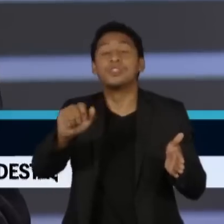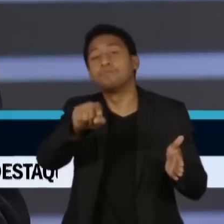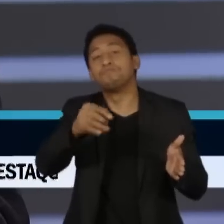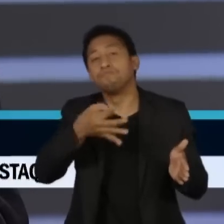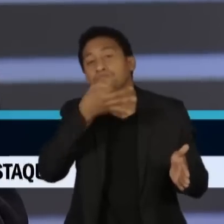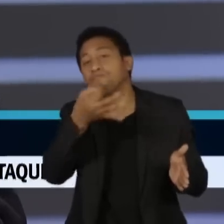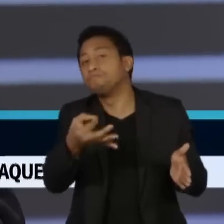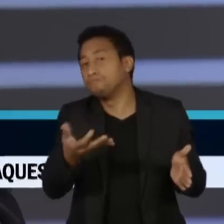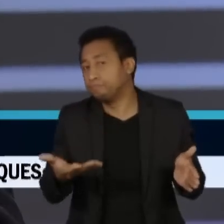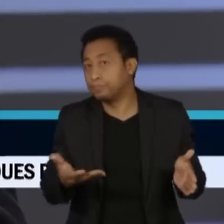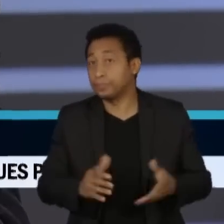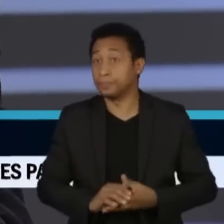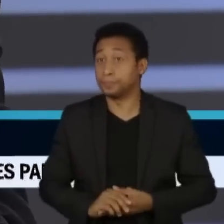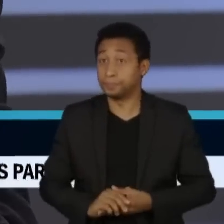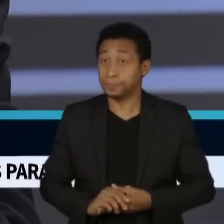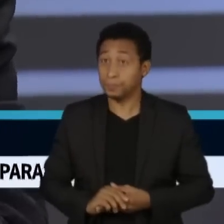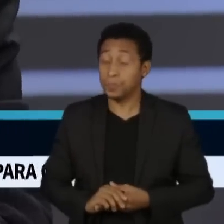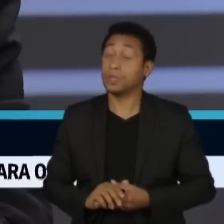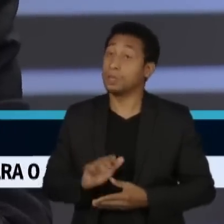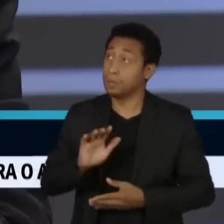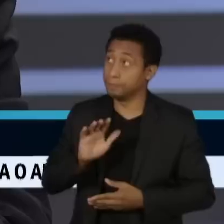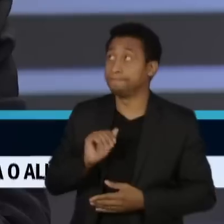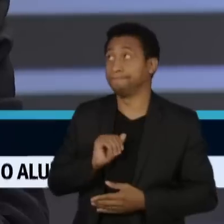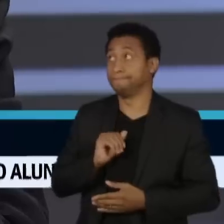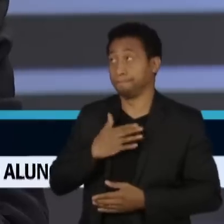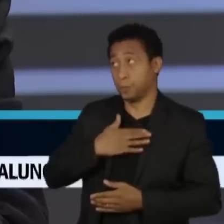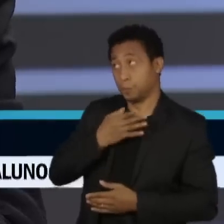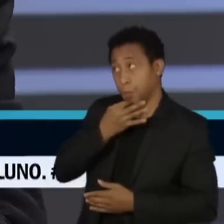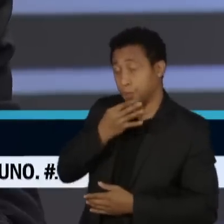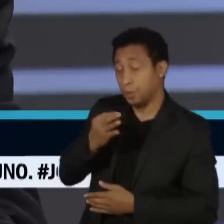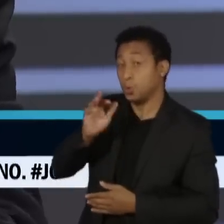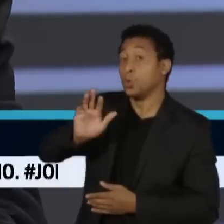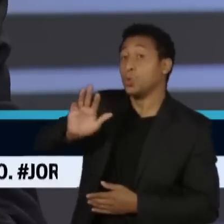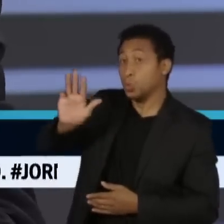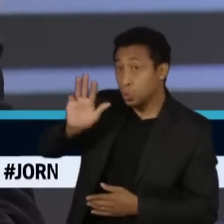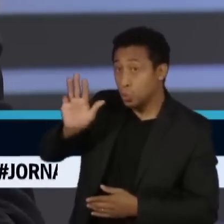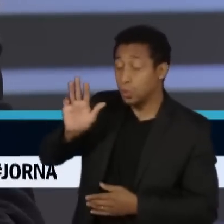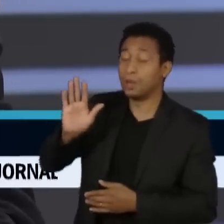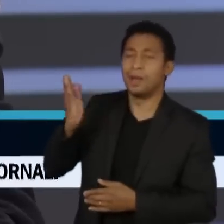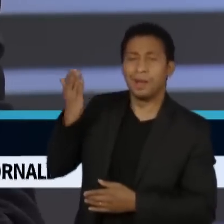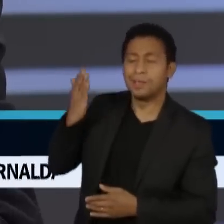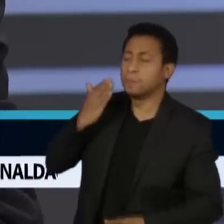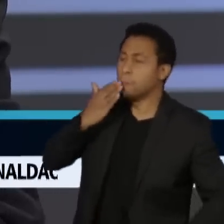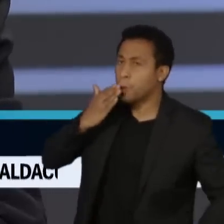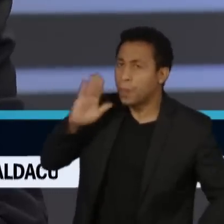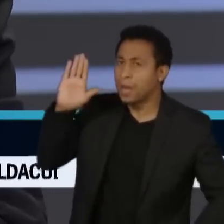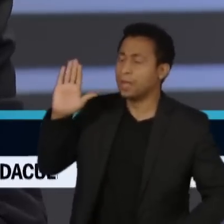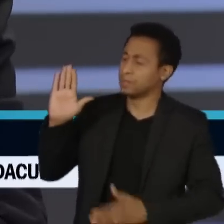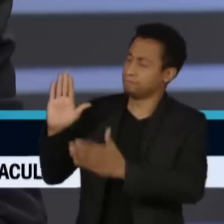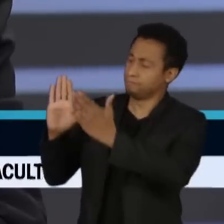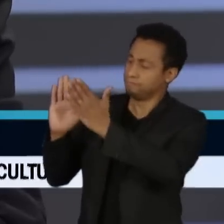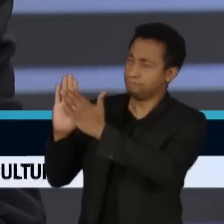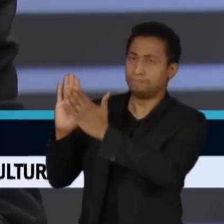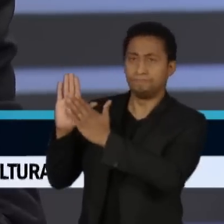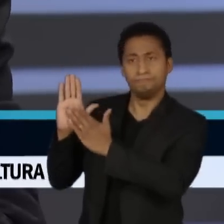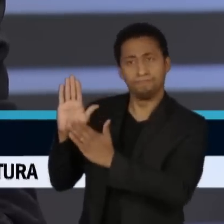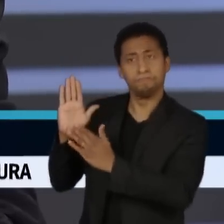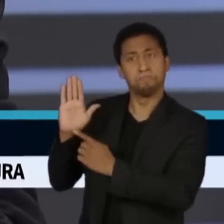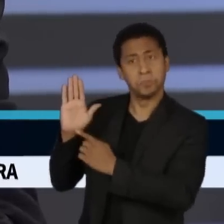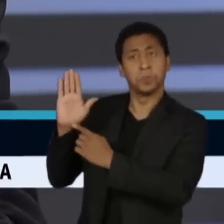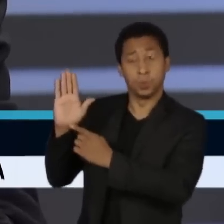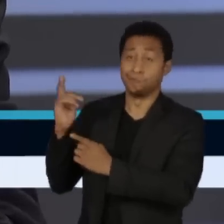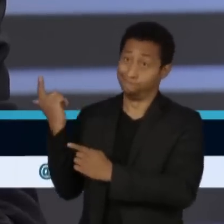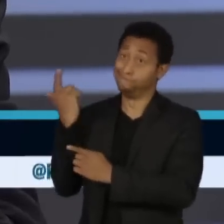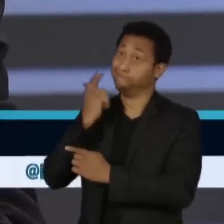claro que o Lula retomou pautas que ele já tinha e ele fez promessa de campanha né E foi